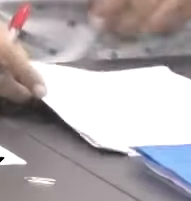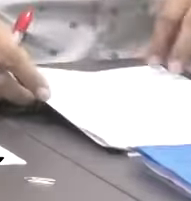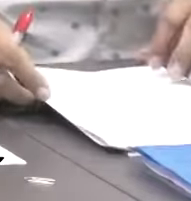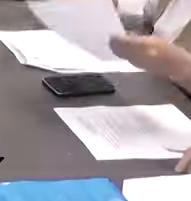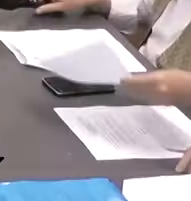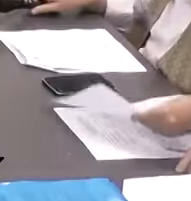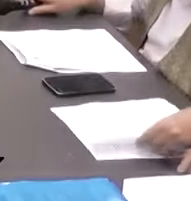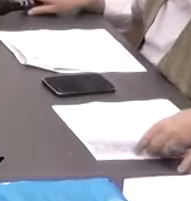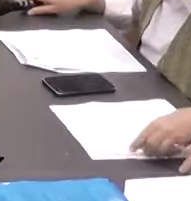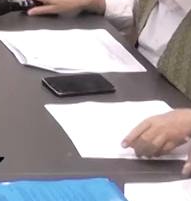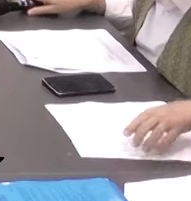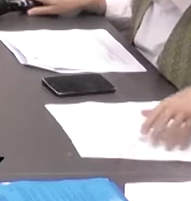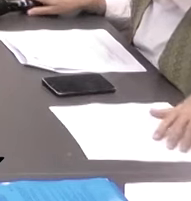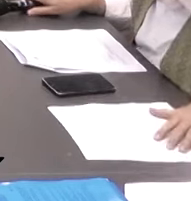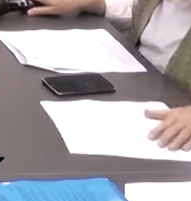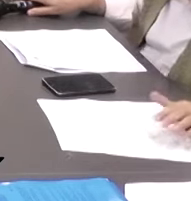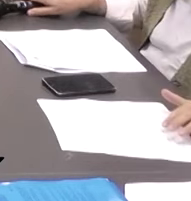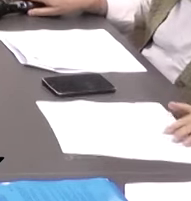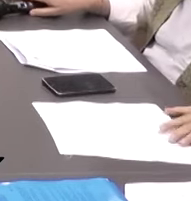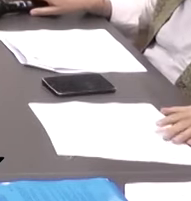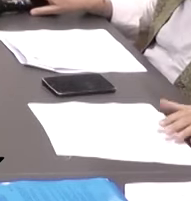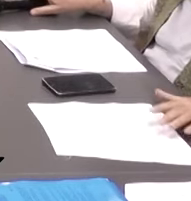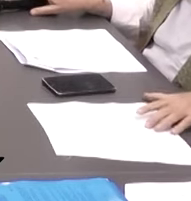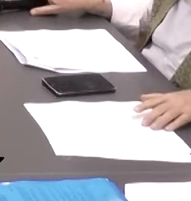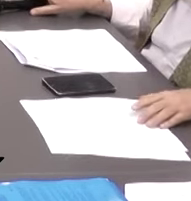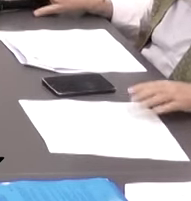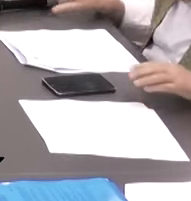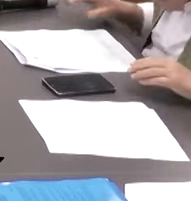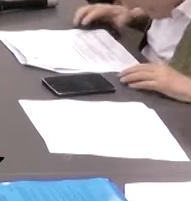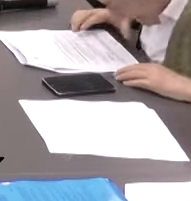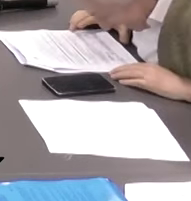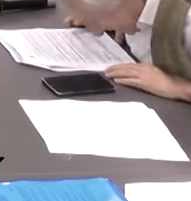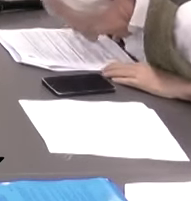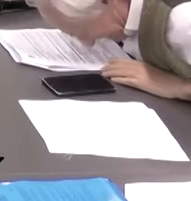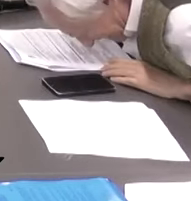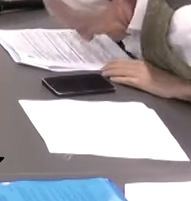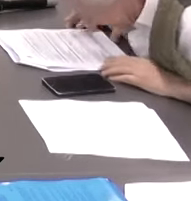registrado em ata. Só verifica que eu sou ciumento, né?